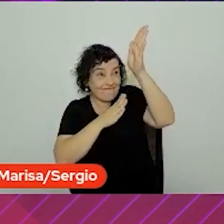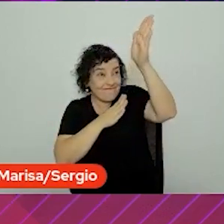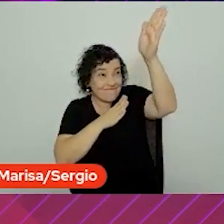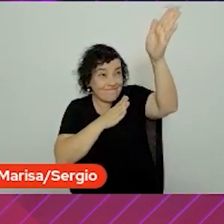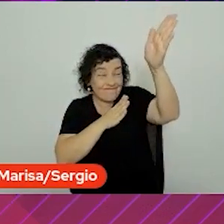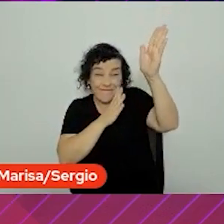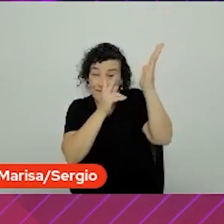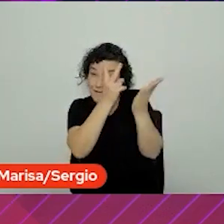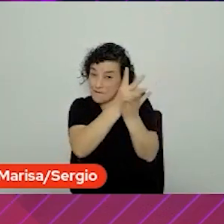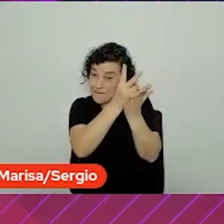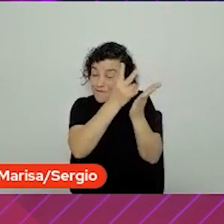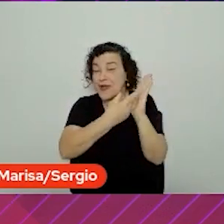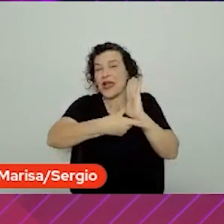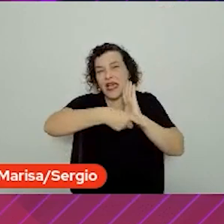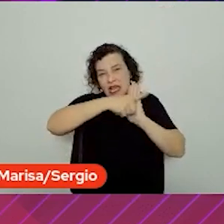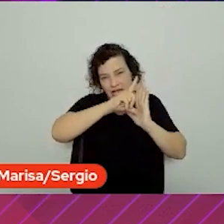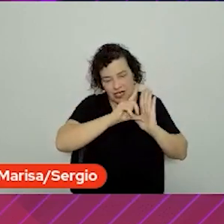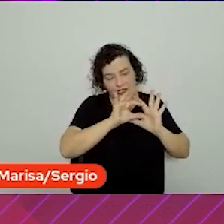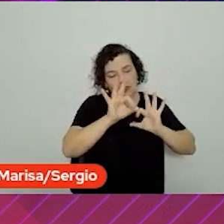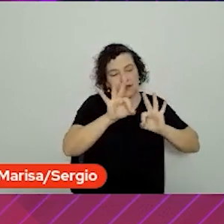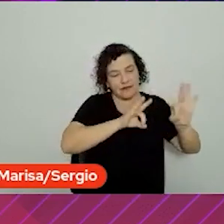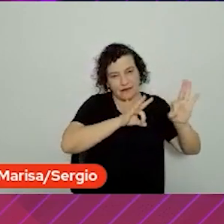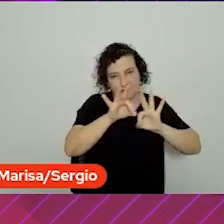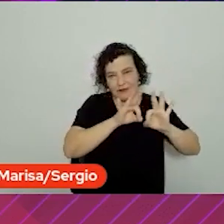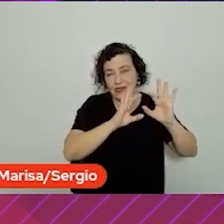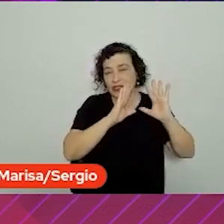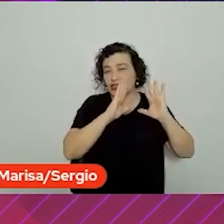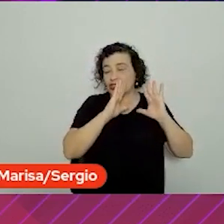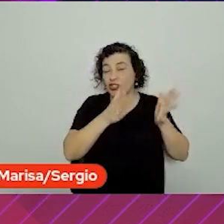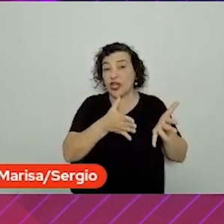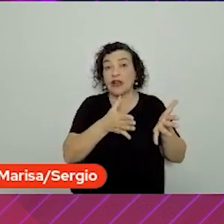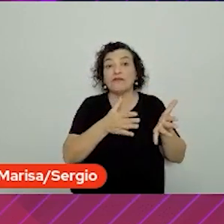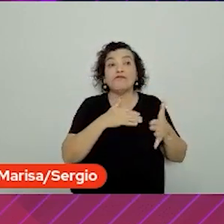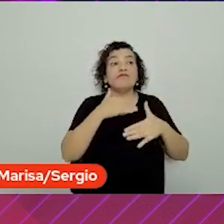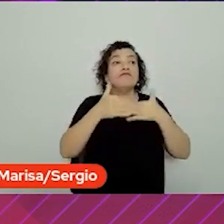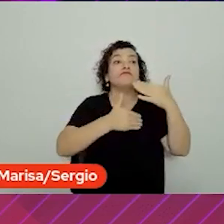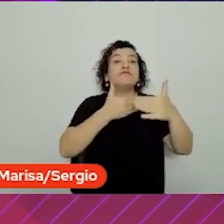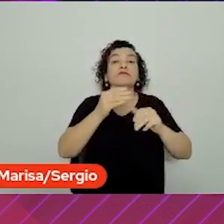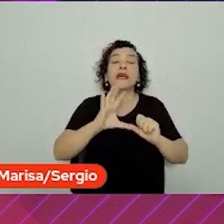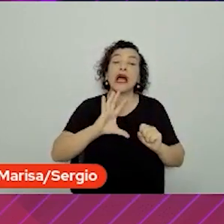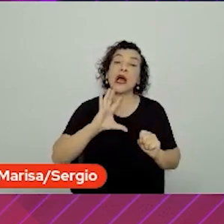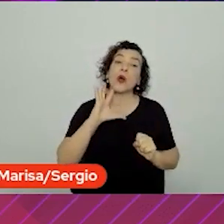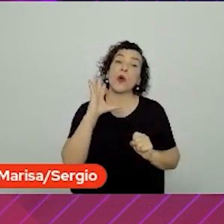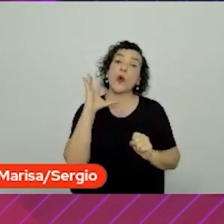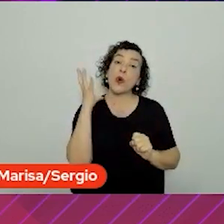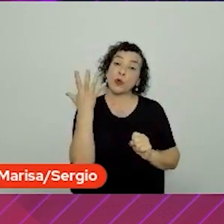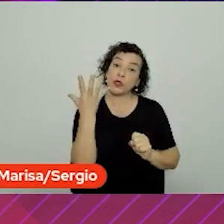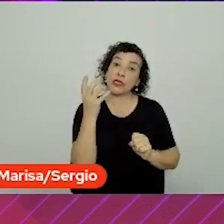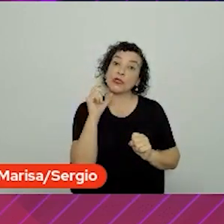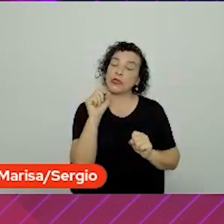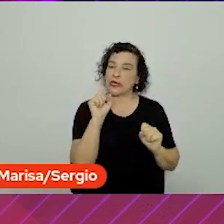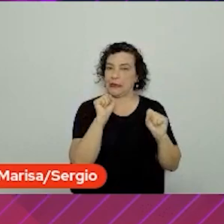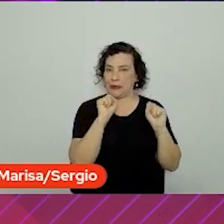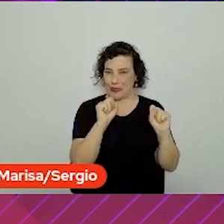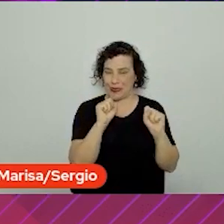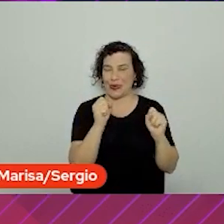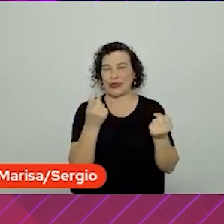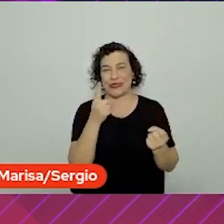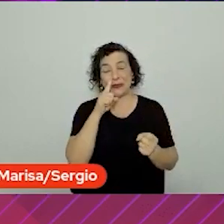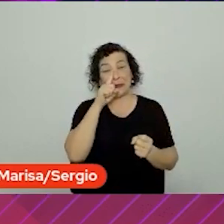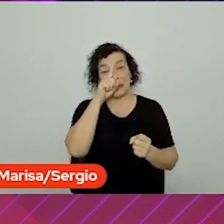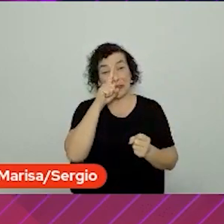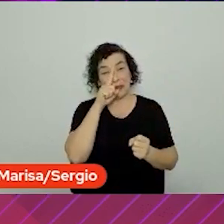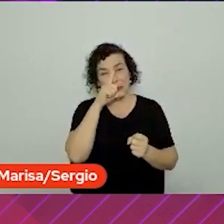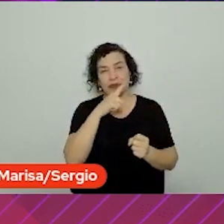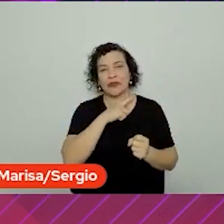blá, blá, blá, blá, blá. E se qualquer coisa acontecer, é uma catástrofe. Né? Então, a gente tem alguns